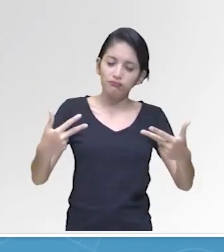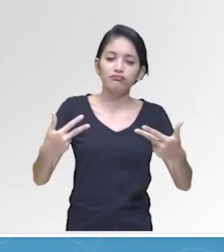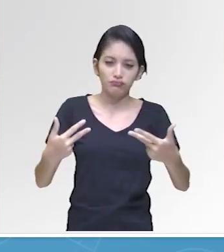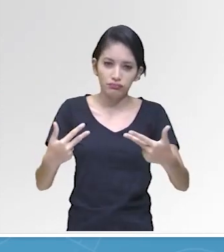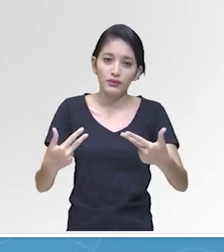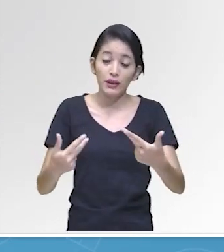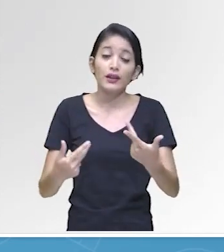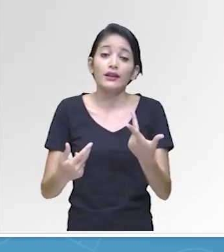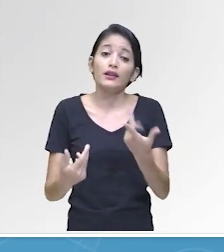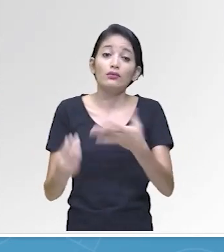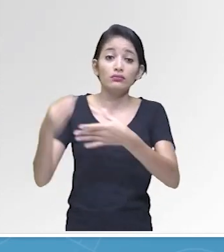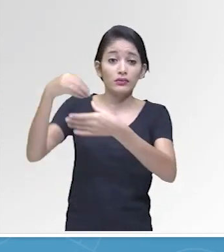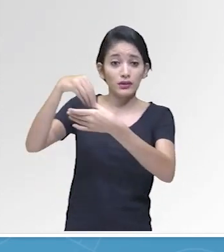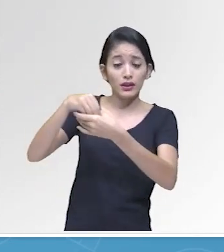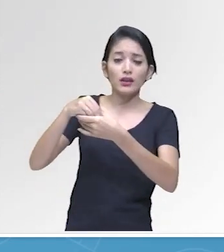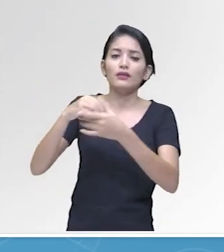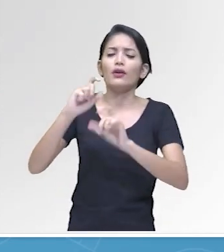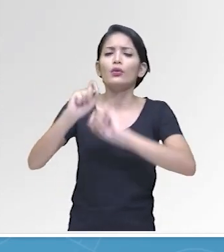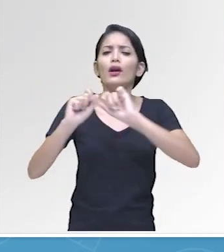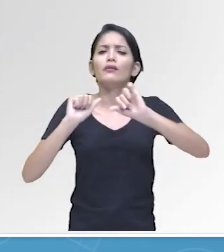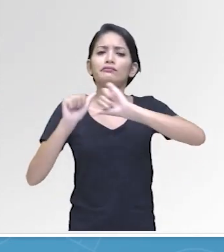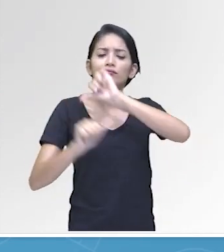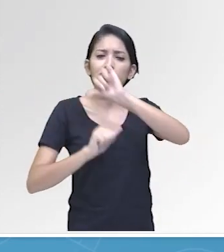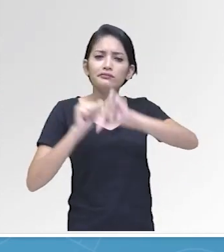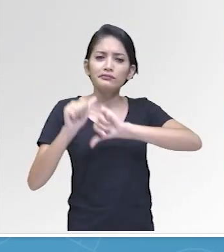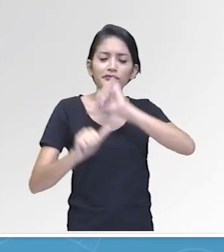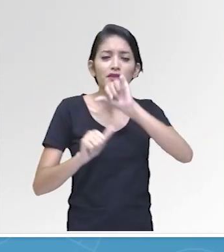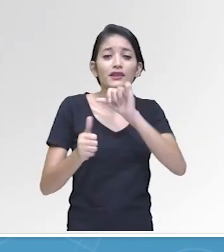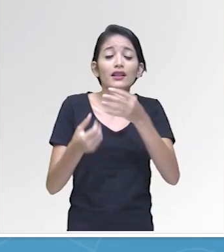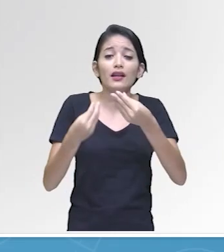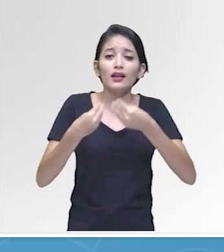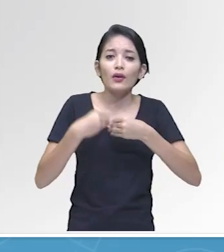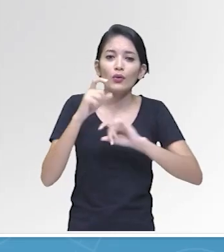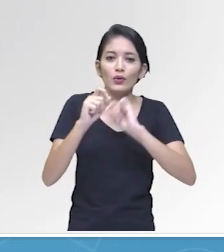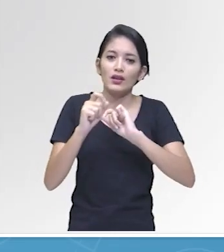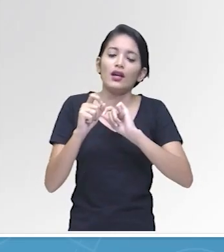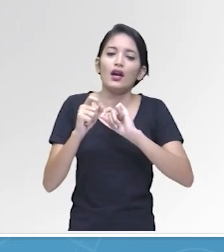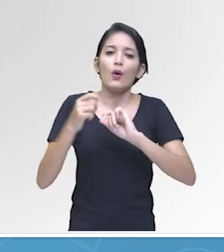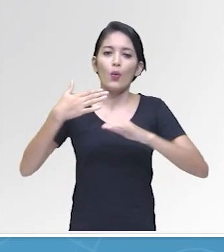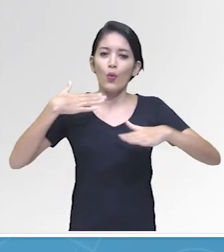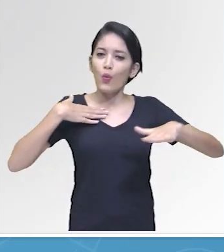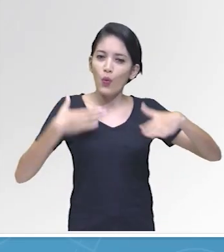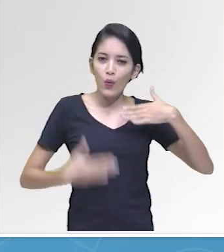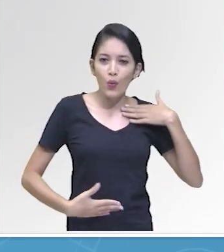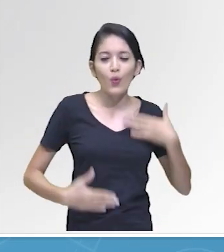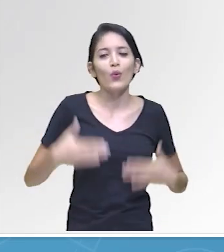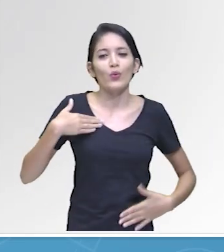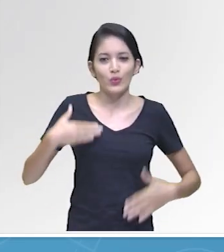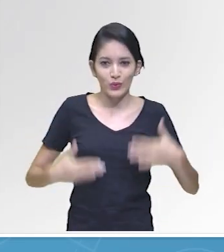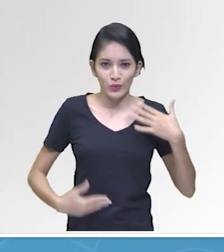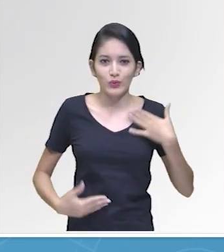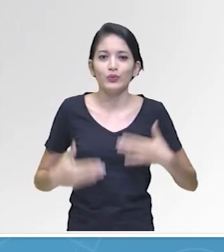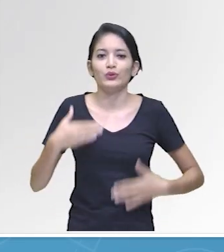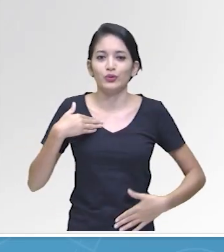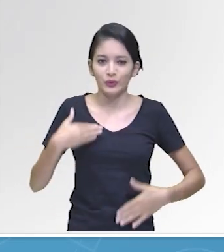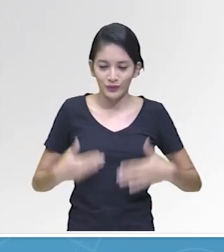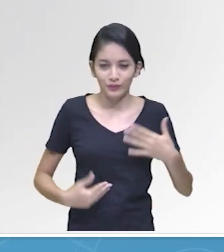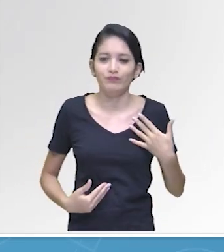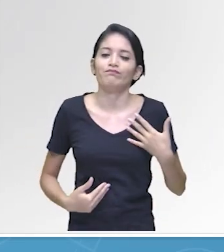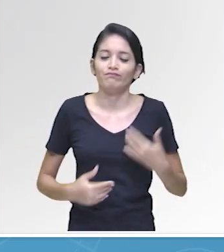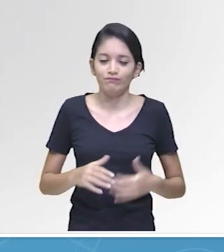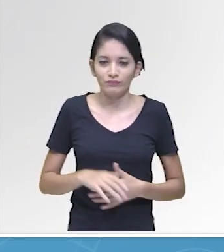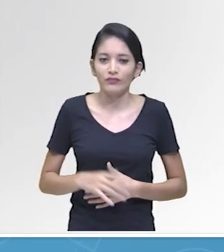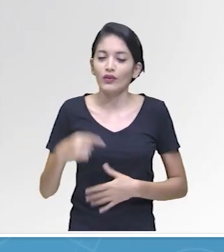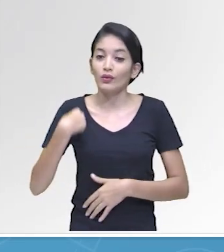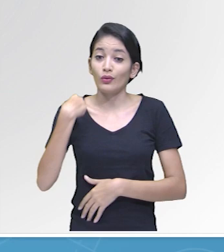de sistemas, eles vão transformar o quê? Vão trazer o quê para a gente? Olhem lá na cartela, um organismo, né? Então, somos